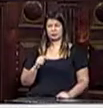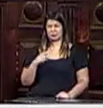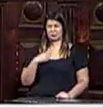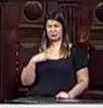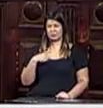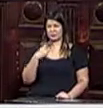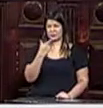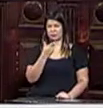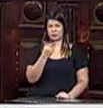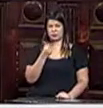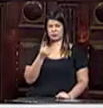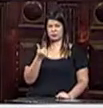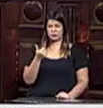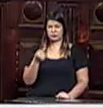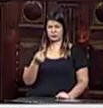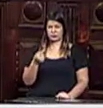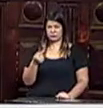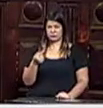em 2007